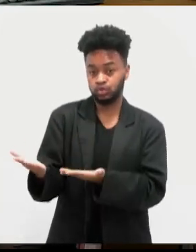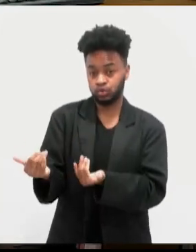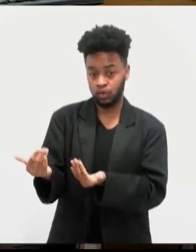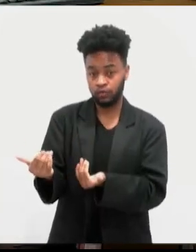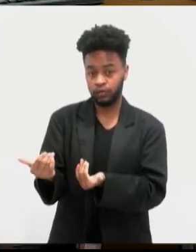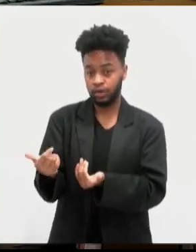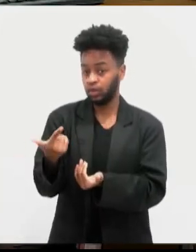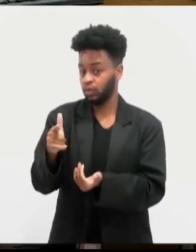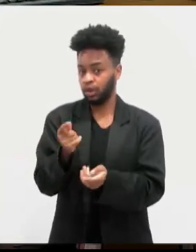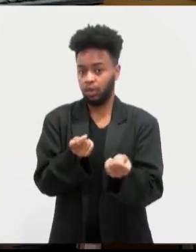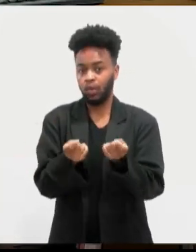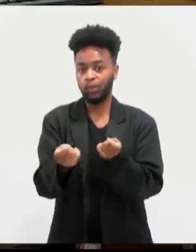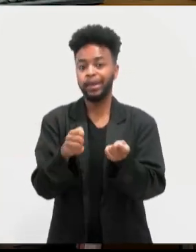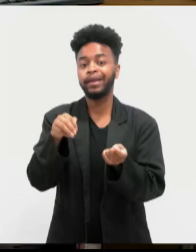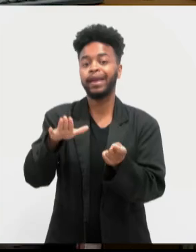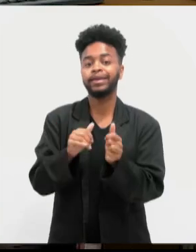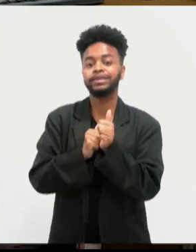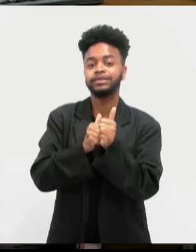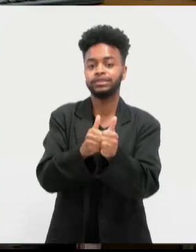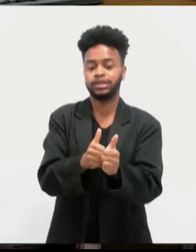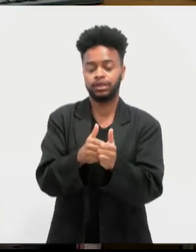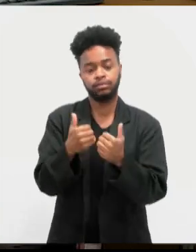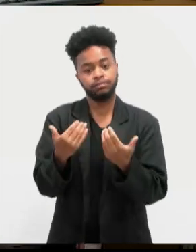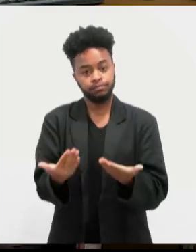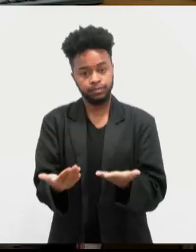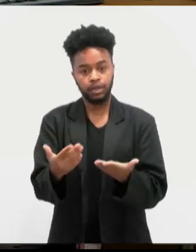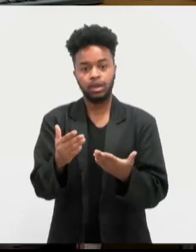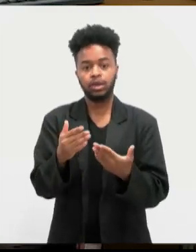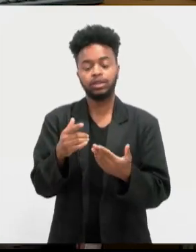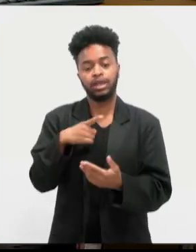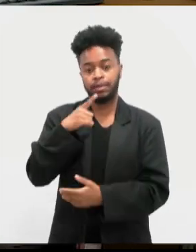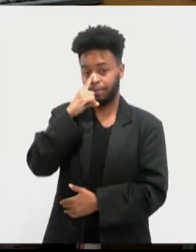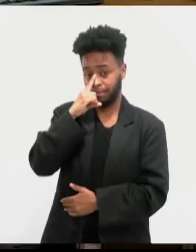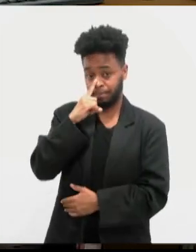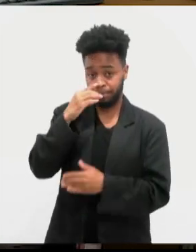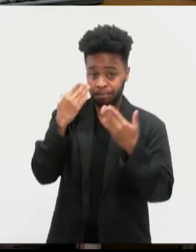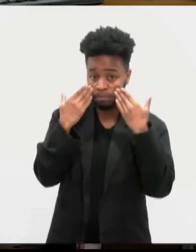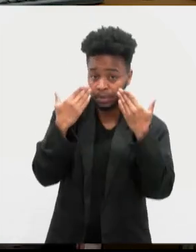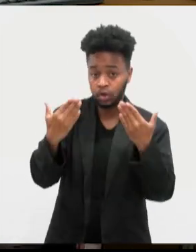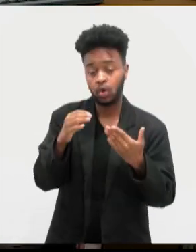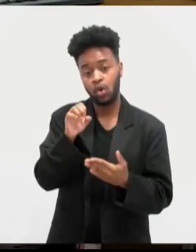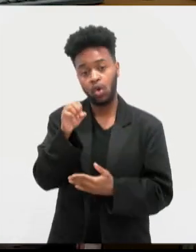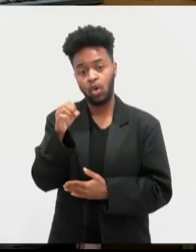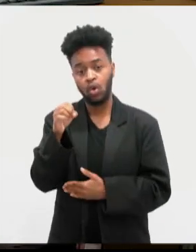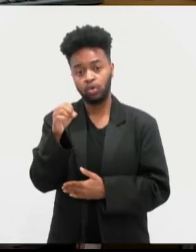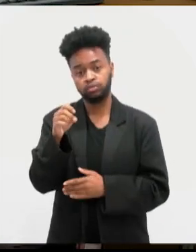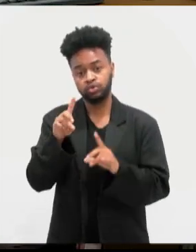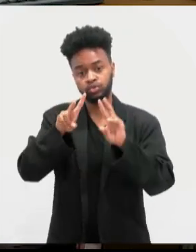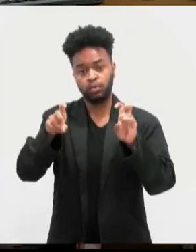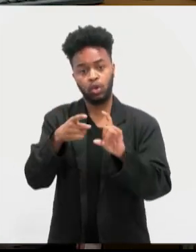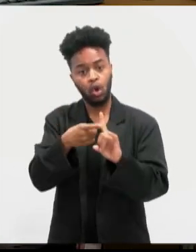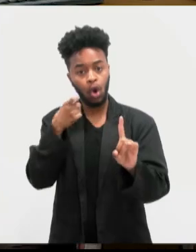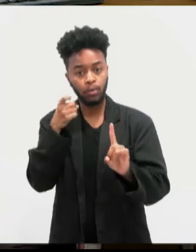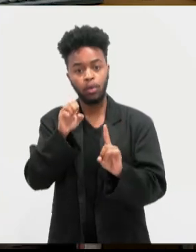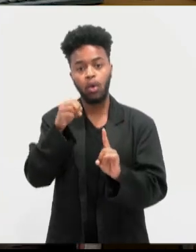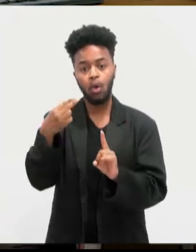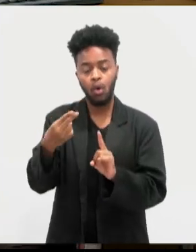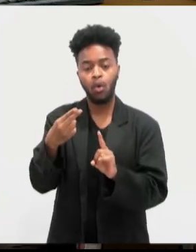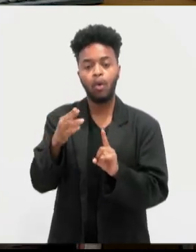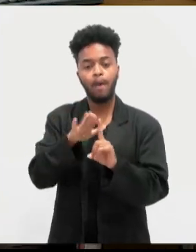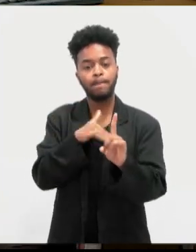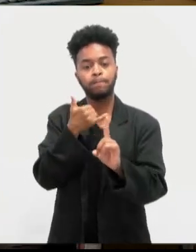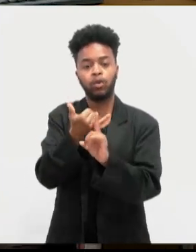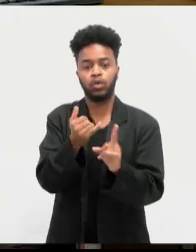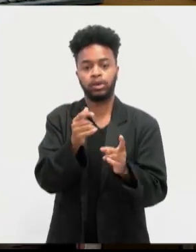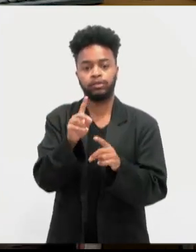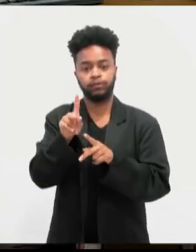não controla seus seguidores, o que gera exposição a riscos como golpes e cyberbullying. O repórter Rui